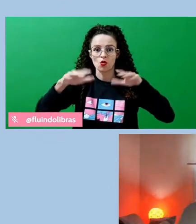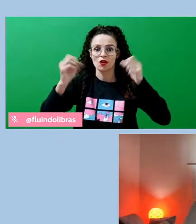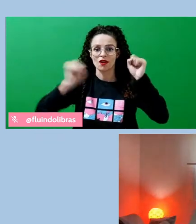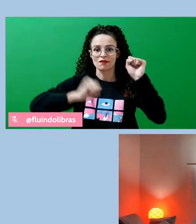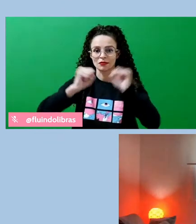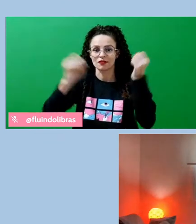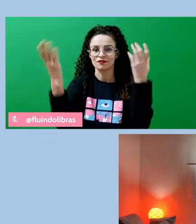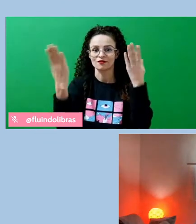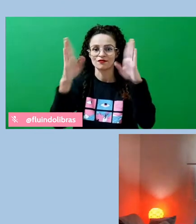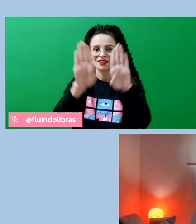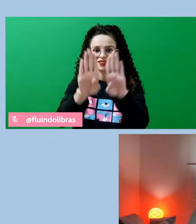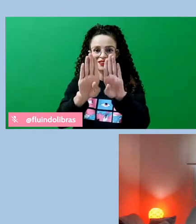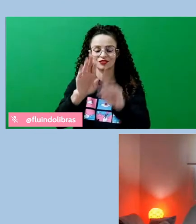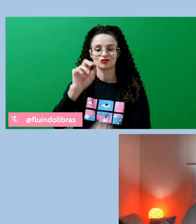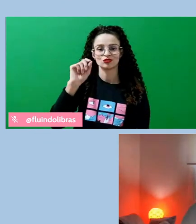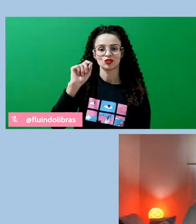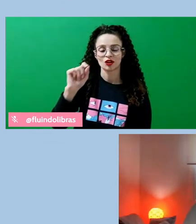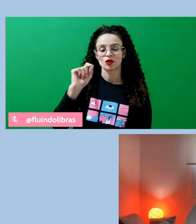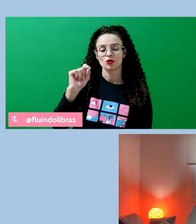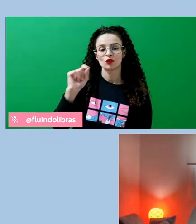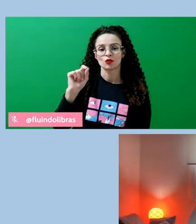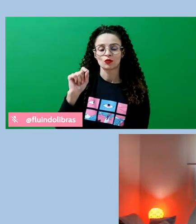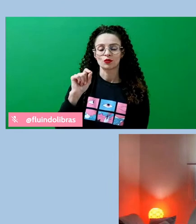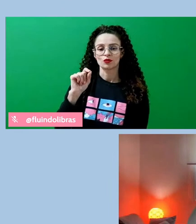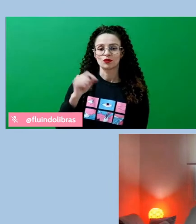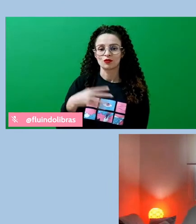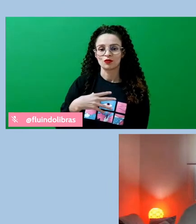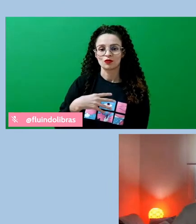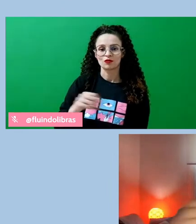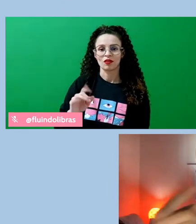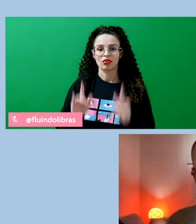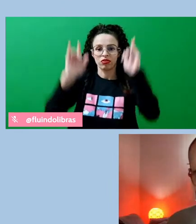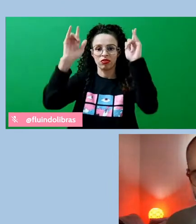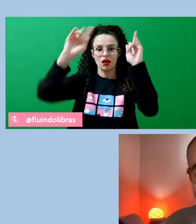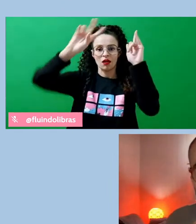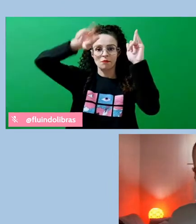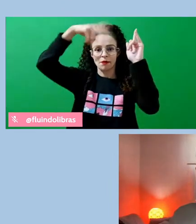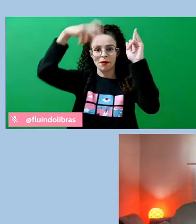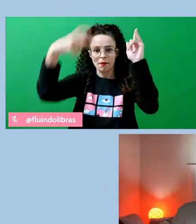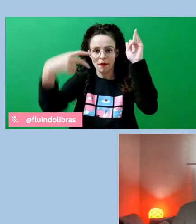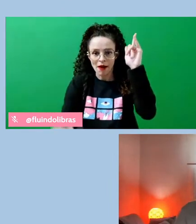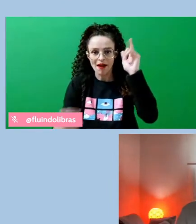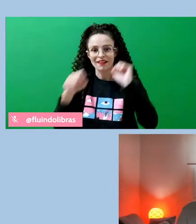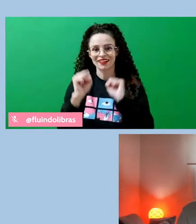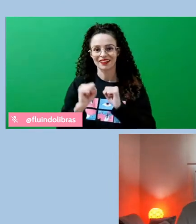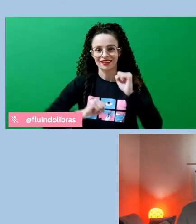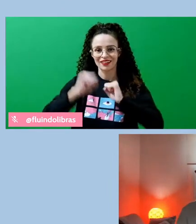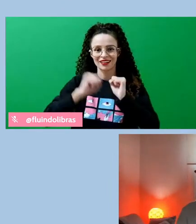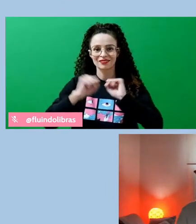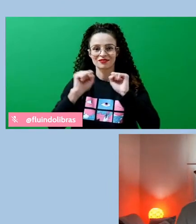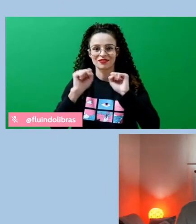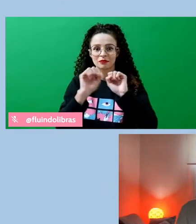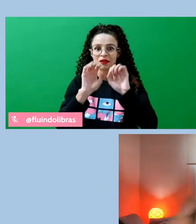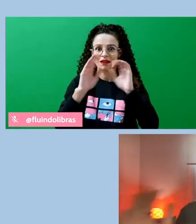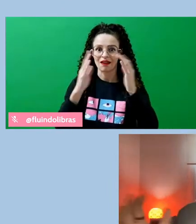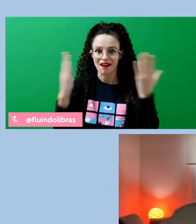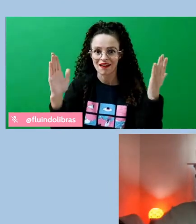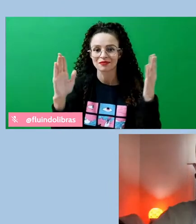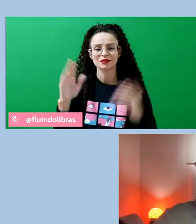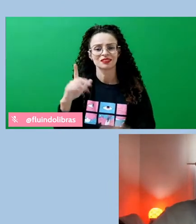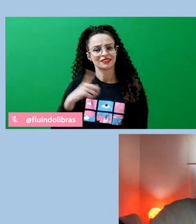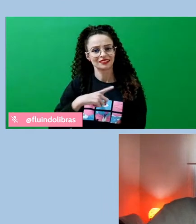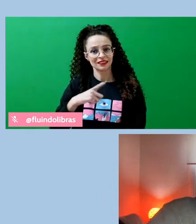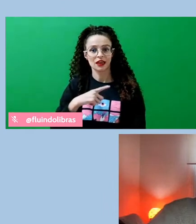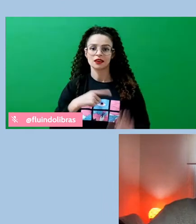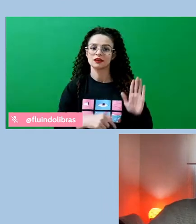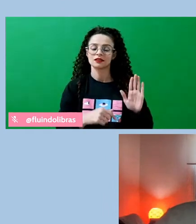fecha, joga o filho do 21º andar, a fábrica reabre. Tem uma certa